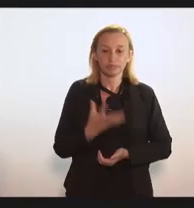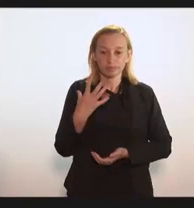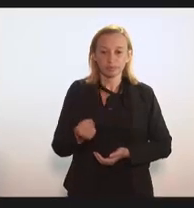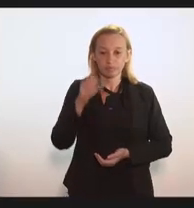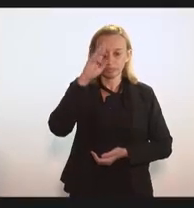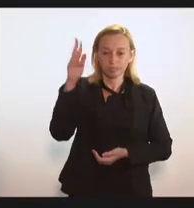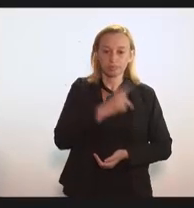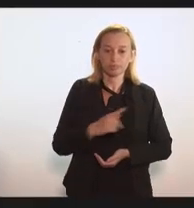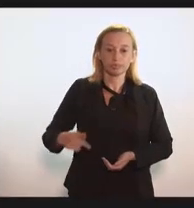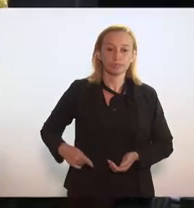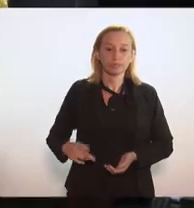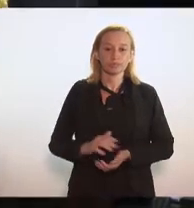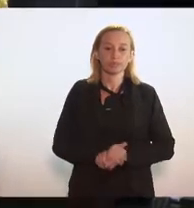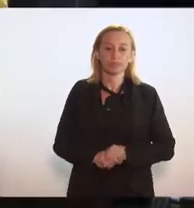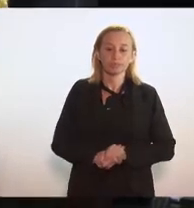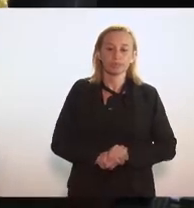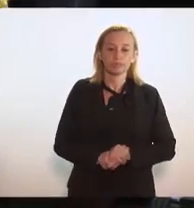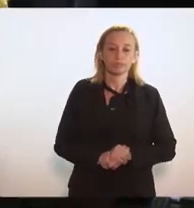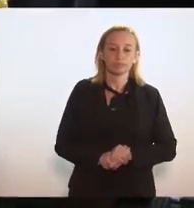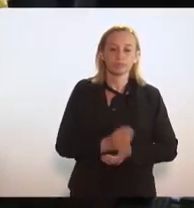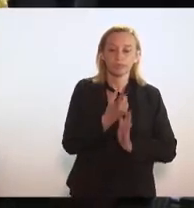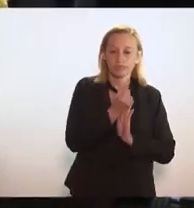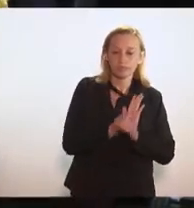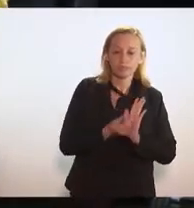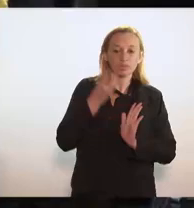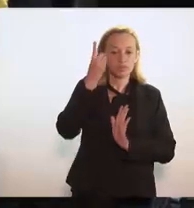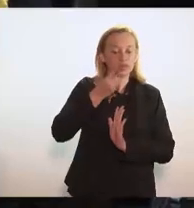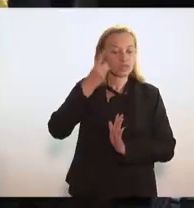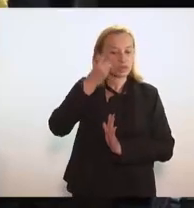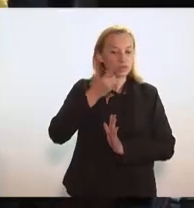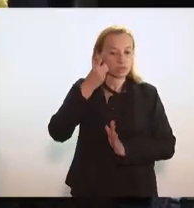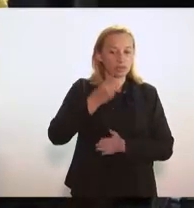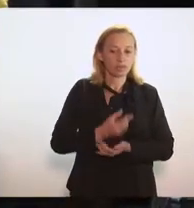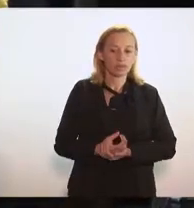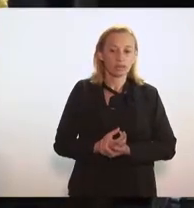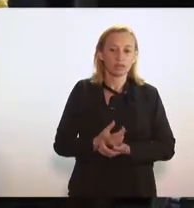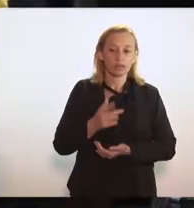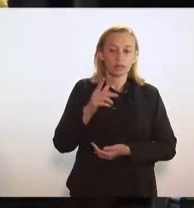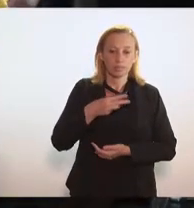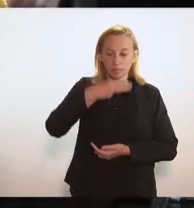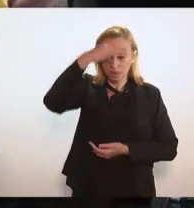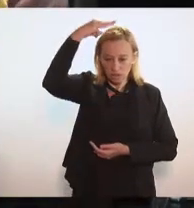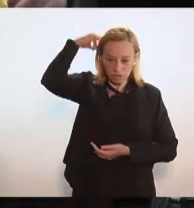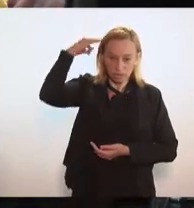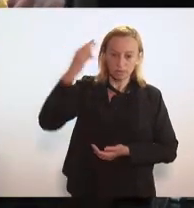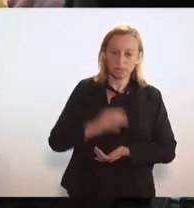Favorável, presidente. Pela Comissão de Orçamento, deputado Márcio Pacheco.